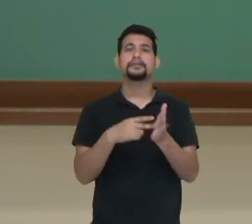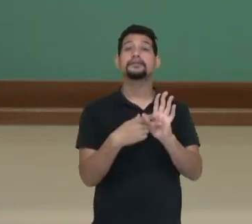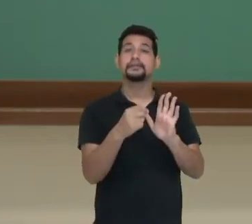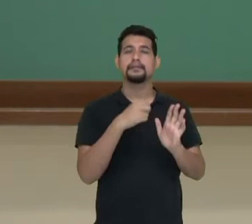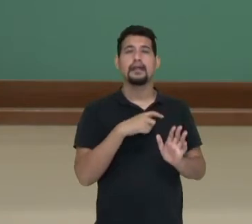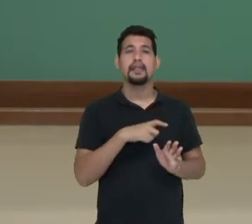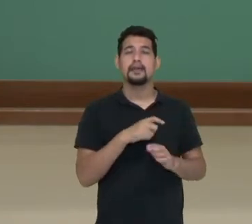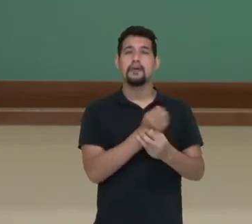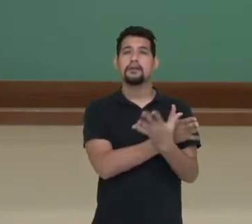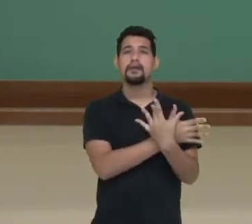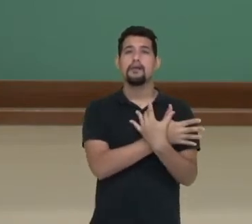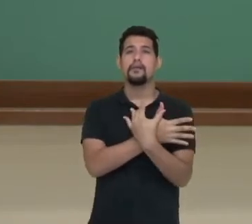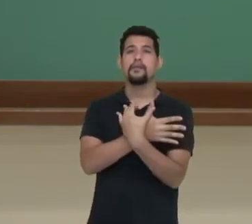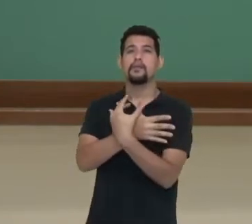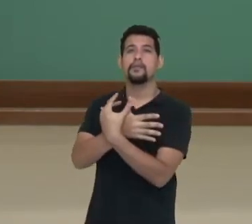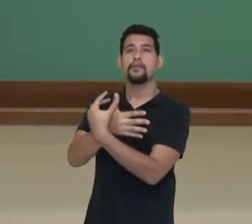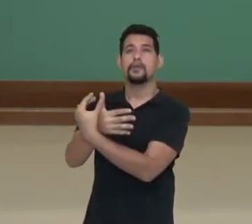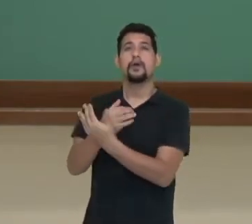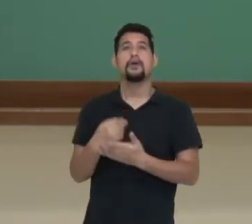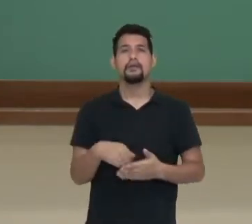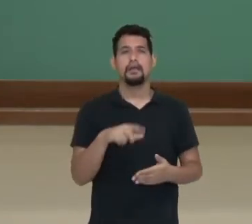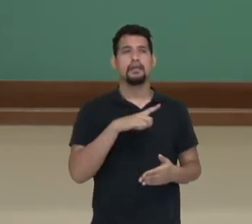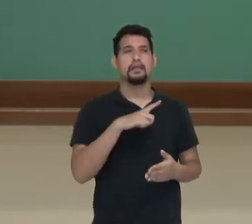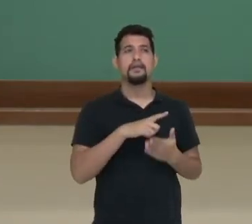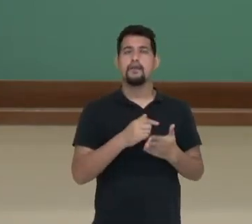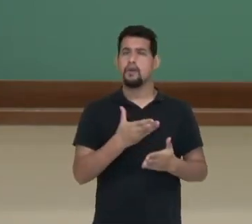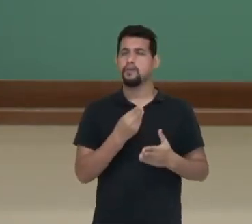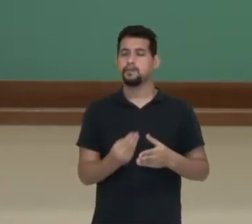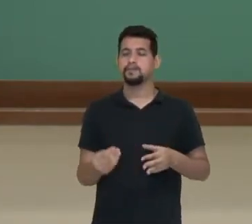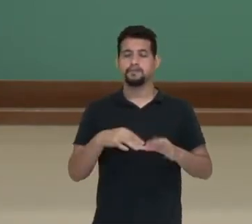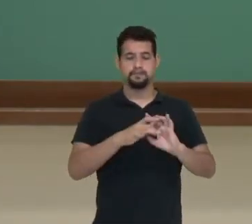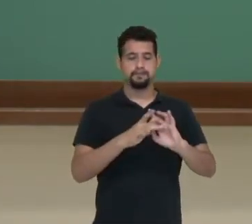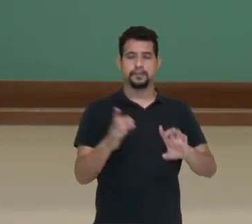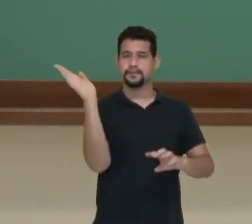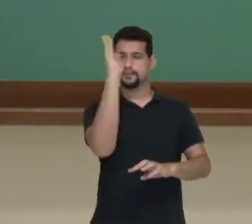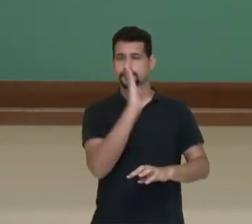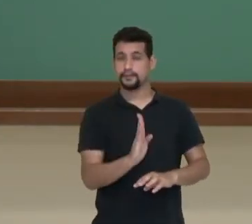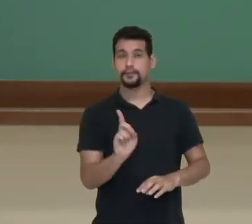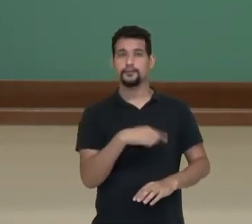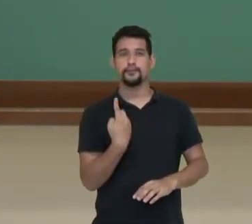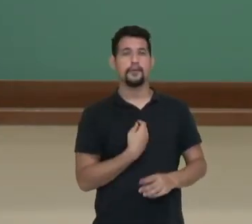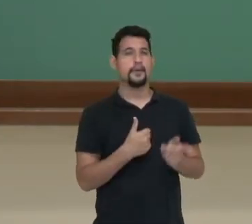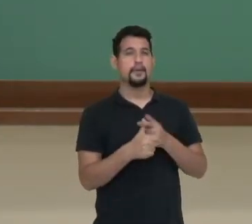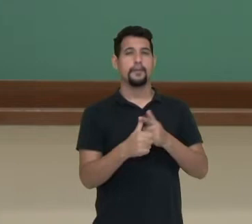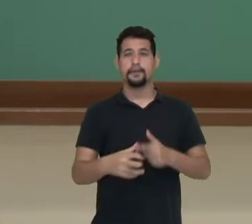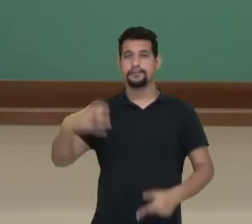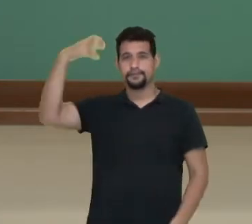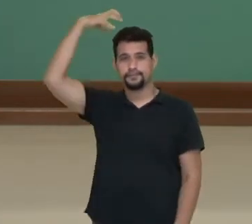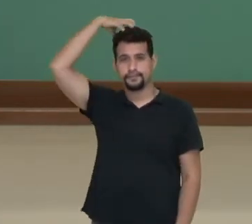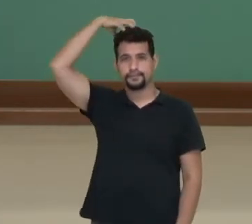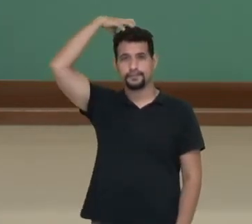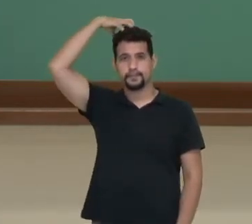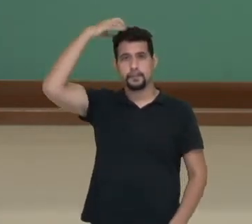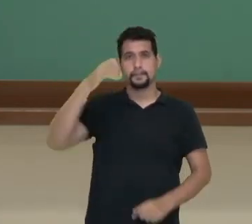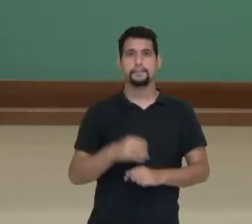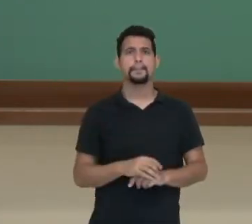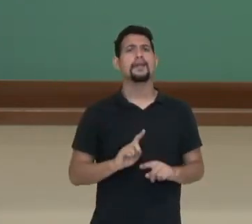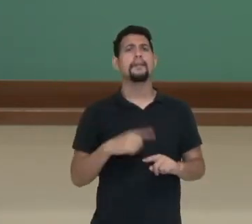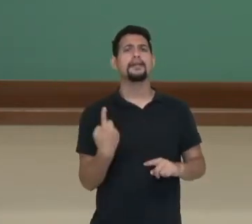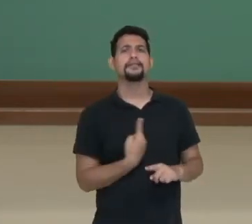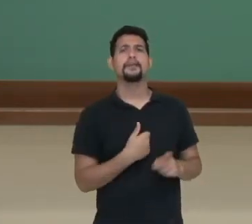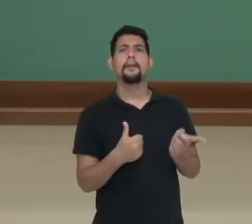uma nau carregando o nome daquele imperador que trouxe a independência para o Brasil, do nosso primeiro monarca. Então vamos para a